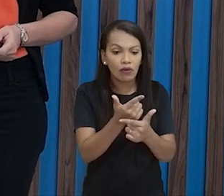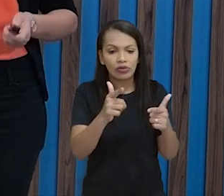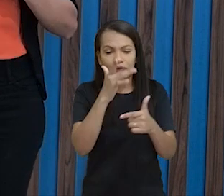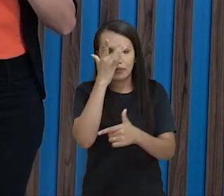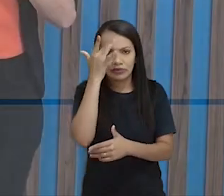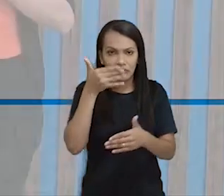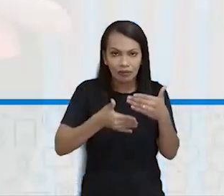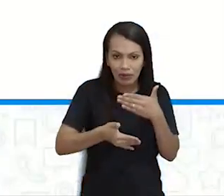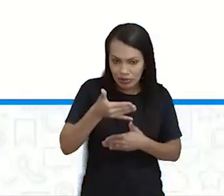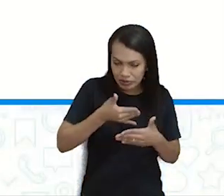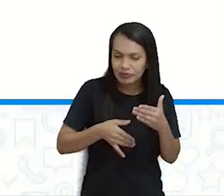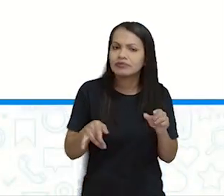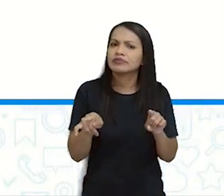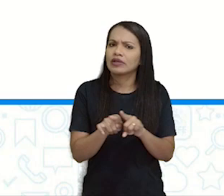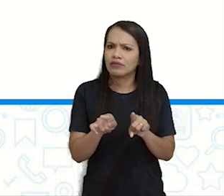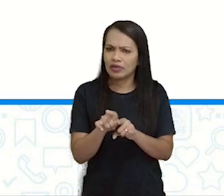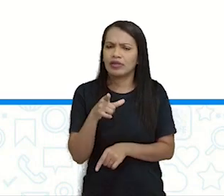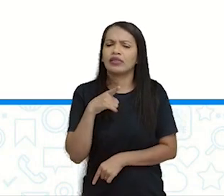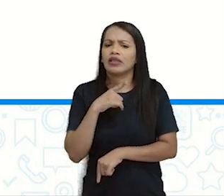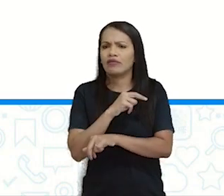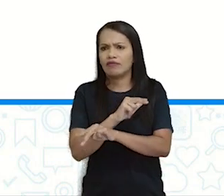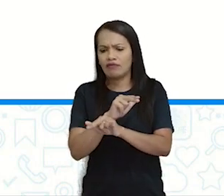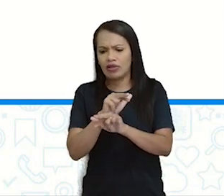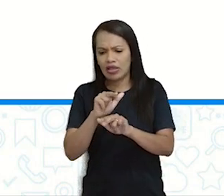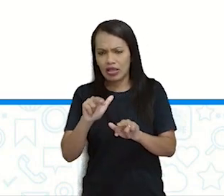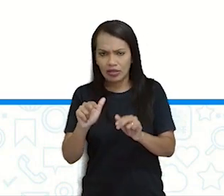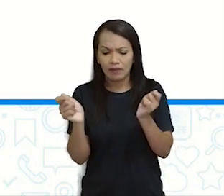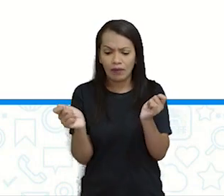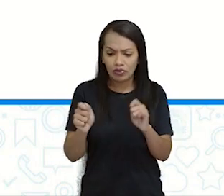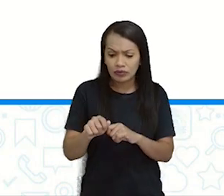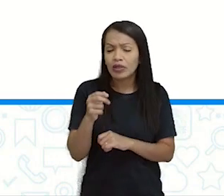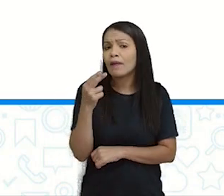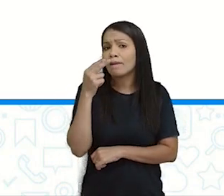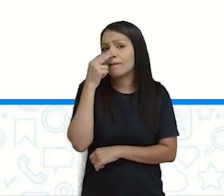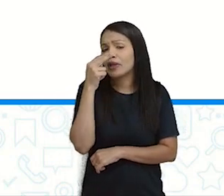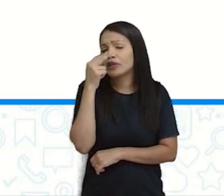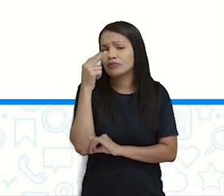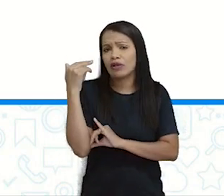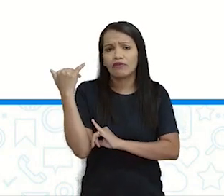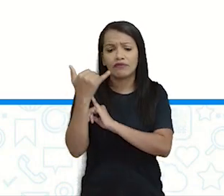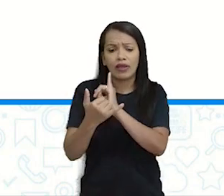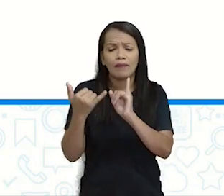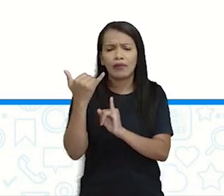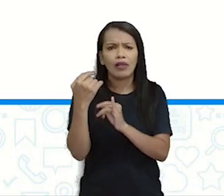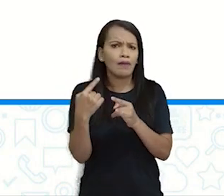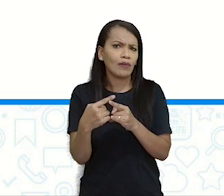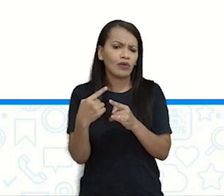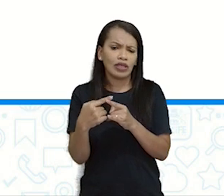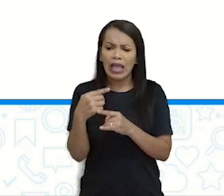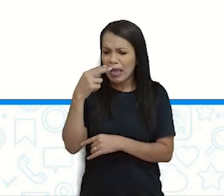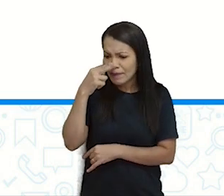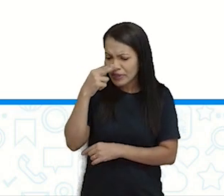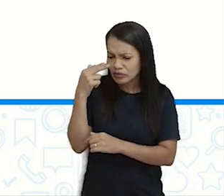história. Também existem várias versões para a mesma fábula. Por quê, professora Keise?